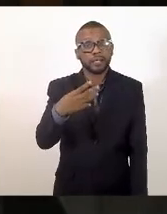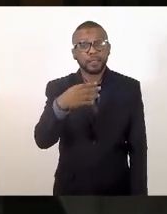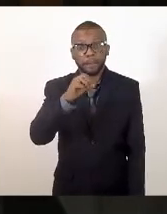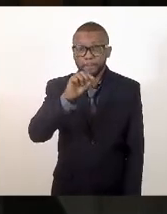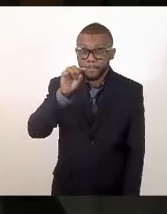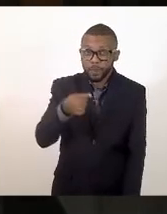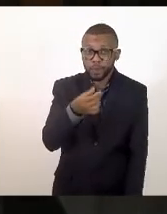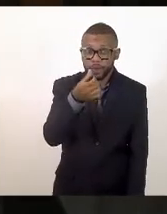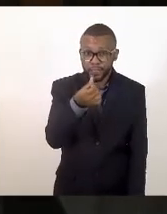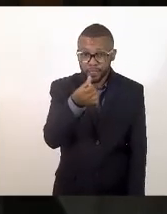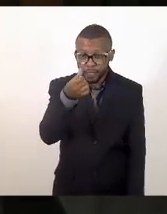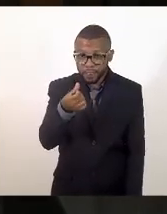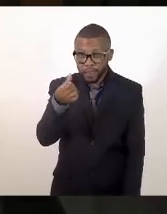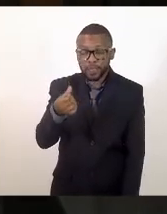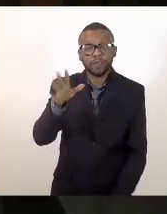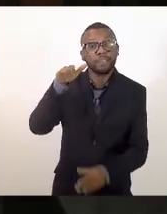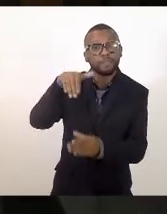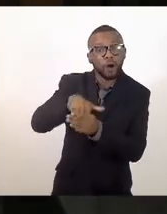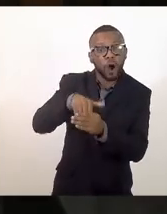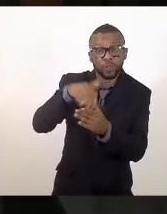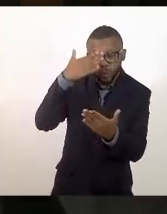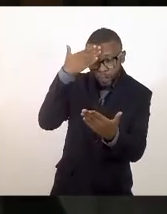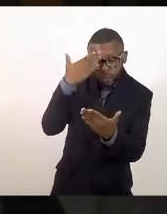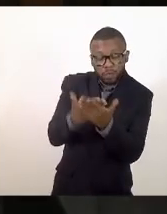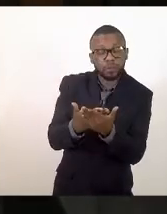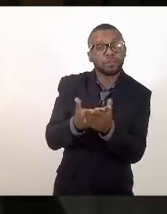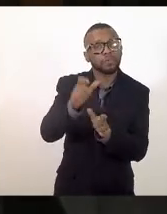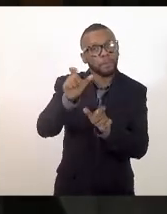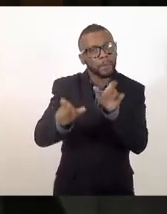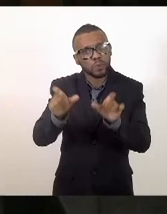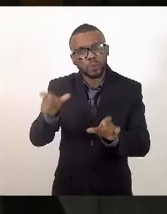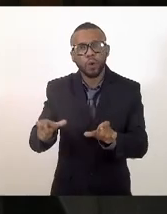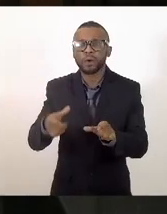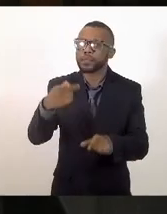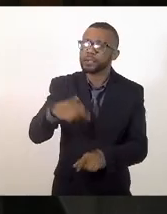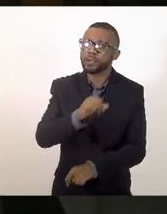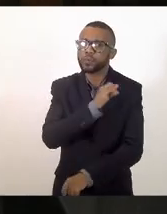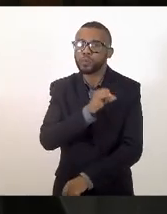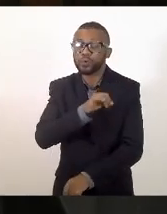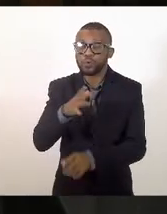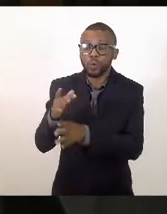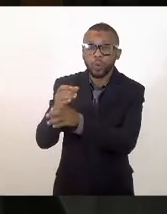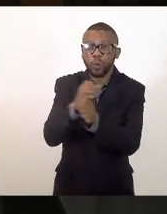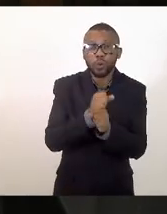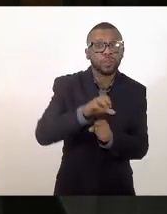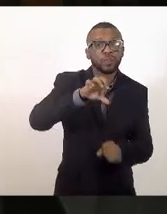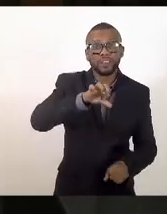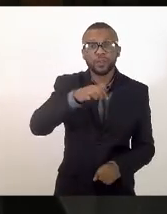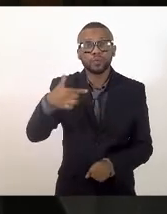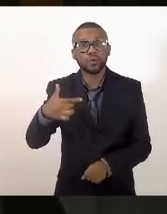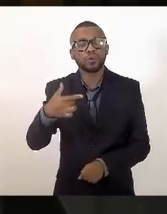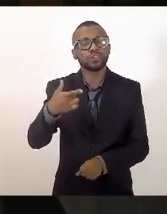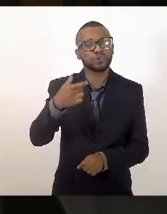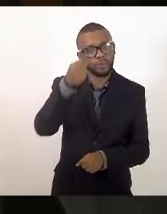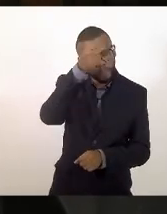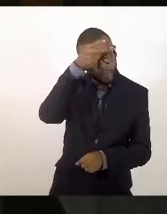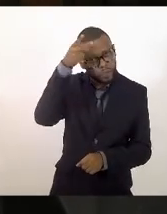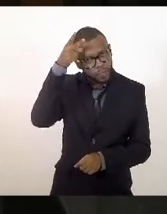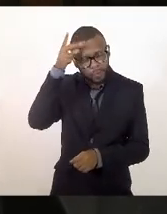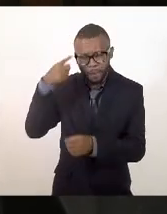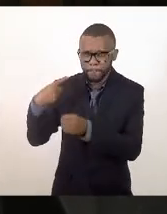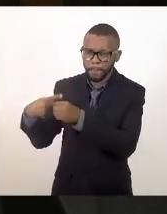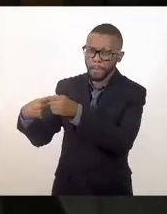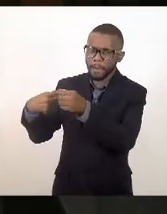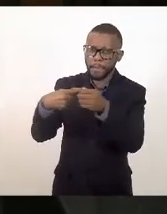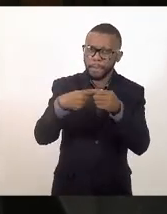140.666 votos, a confiança de cidadãos fluminenses dos 92 municípios. A minha votação